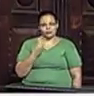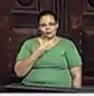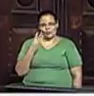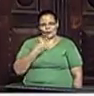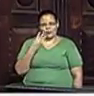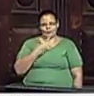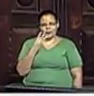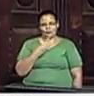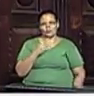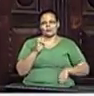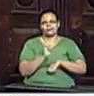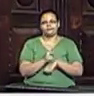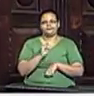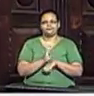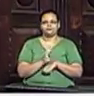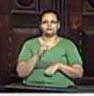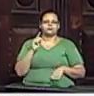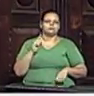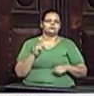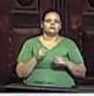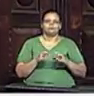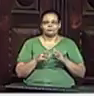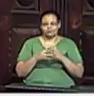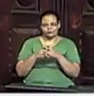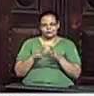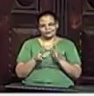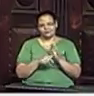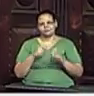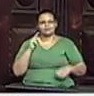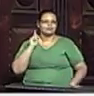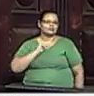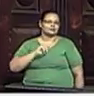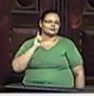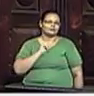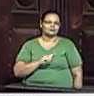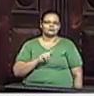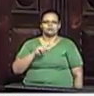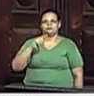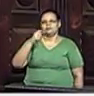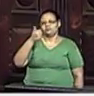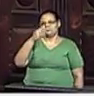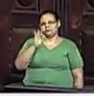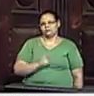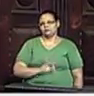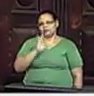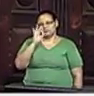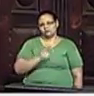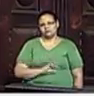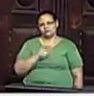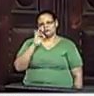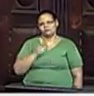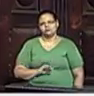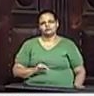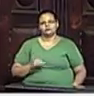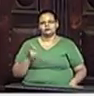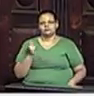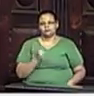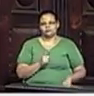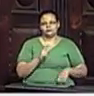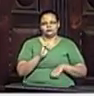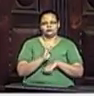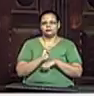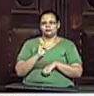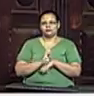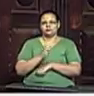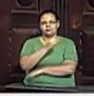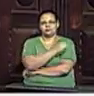número de roubo de cargas é Minas Gerais, que tem 10% do roubo de cargas do Estado do Rio de Janeiro,